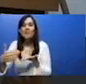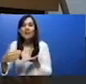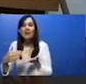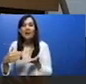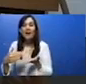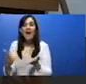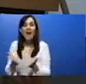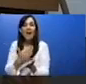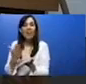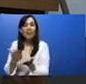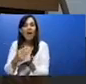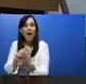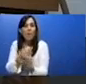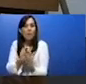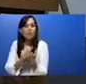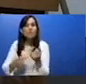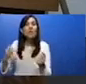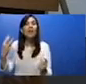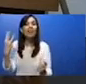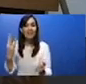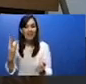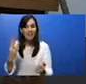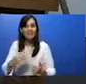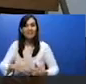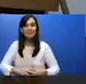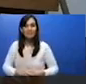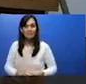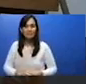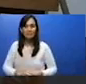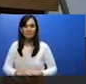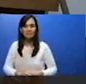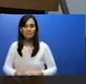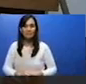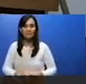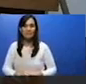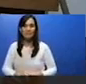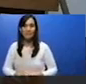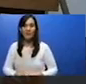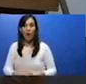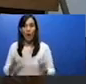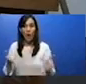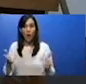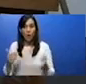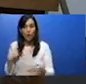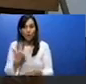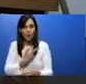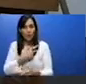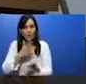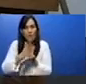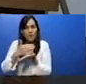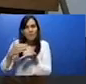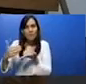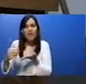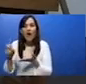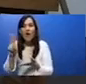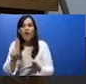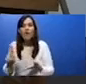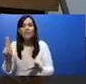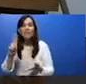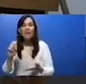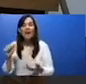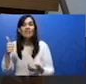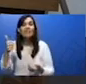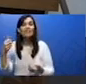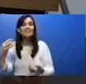número 3, isto mesmo, no caderno 3 já. E hoje nós vamos iniciar a unidade